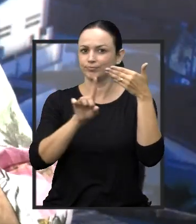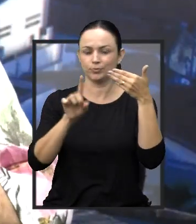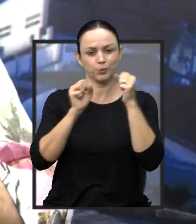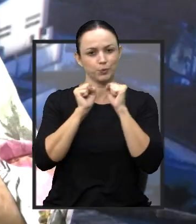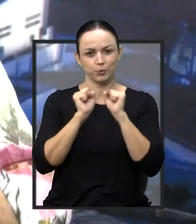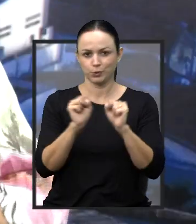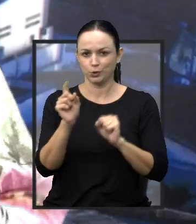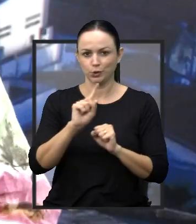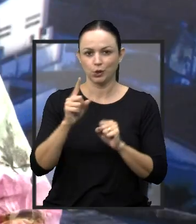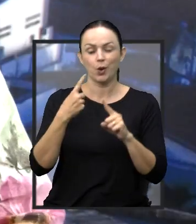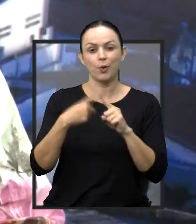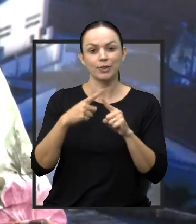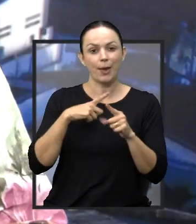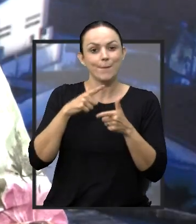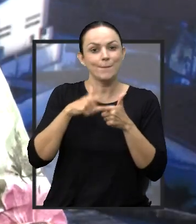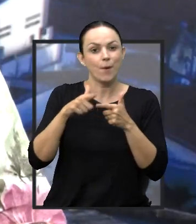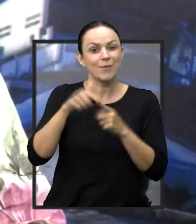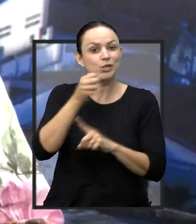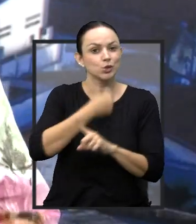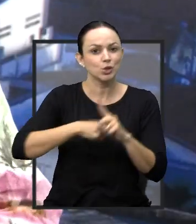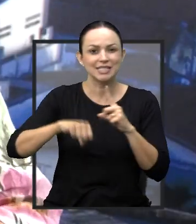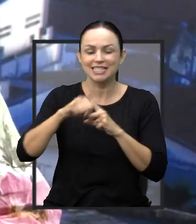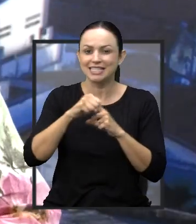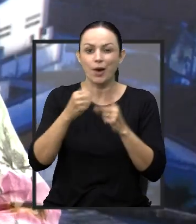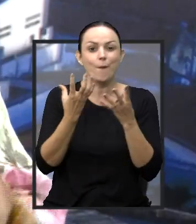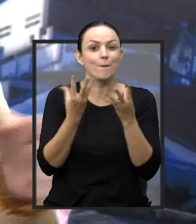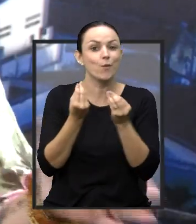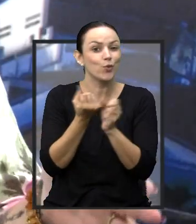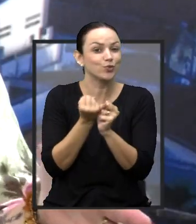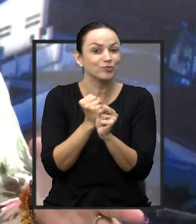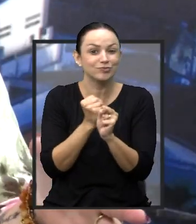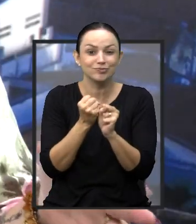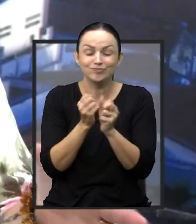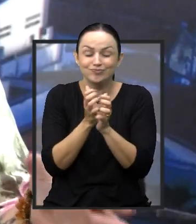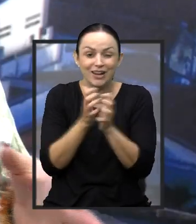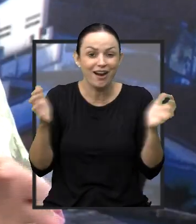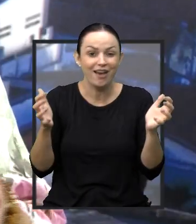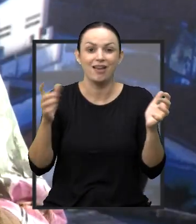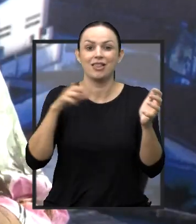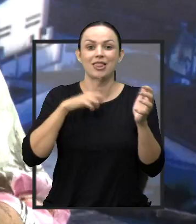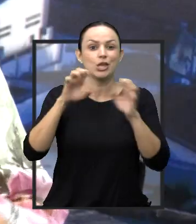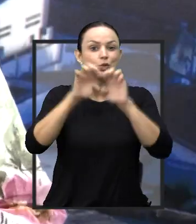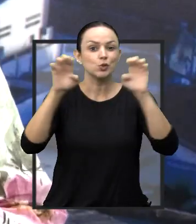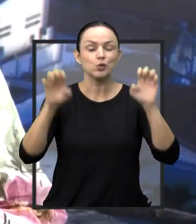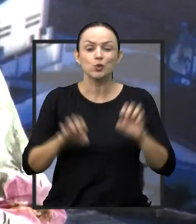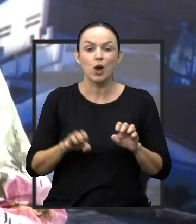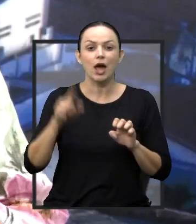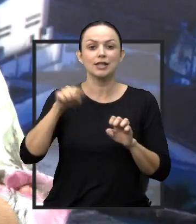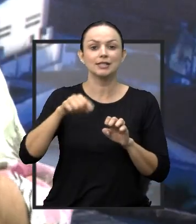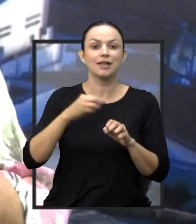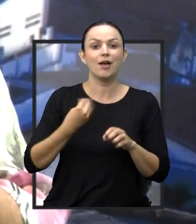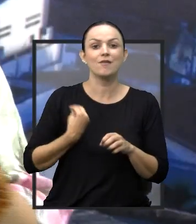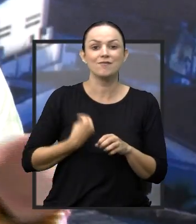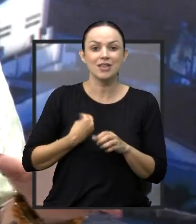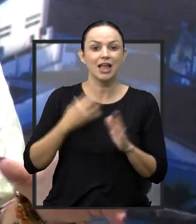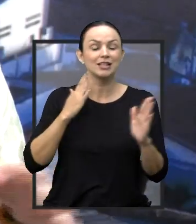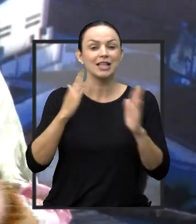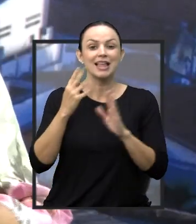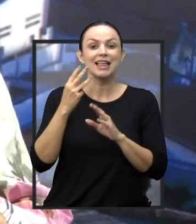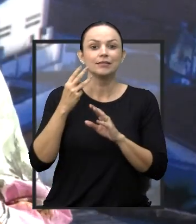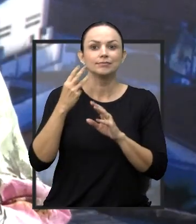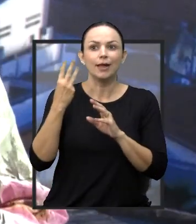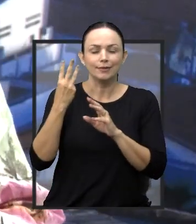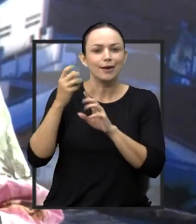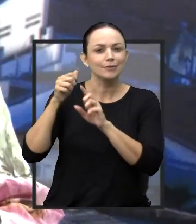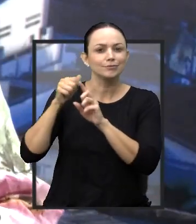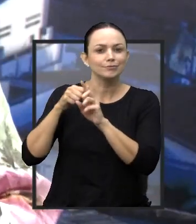um problema social muito grande, estrutural. Nós estamos vivendo nesse primeiro trimestre de 2026 o pior